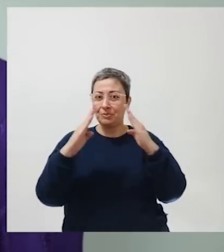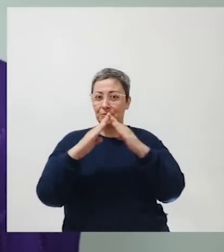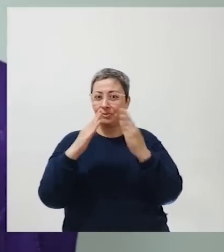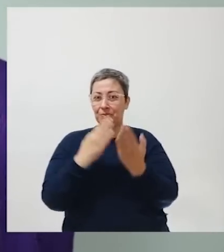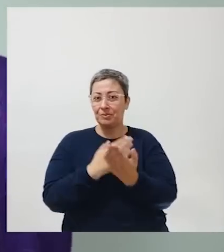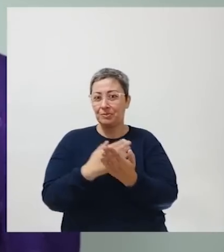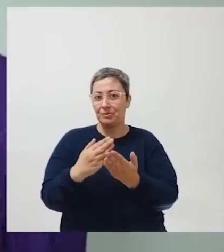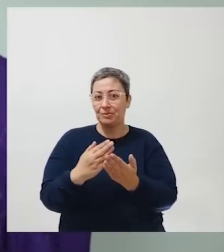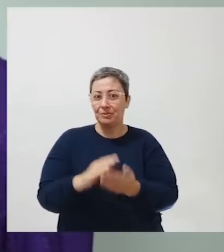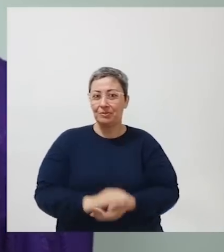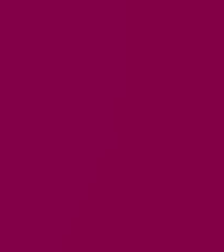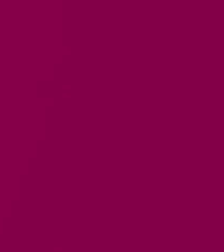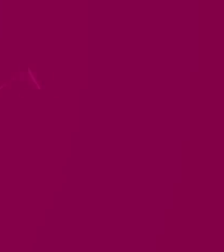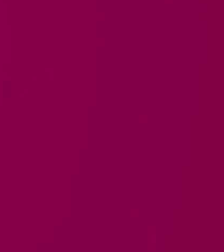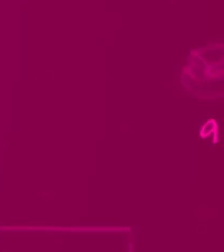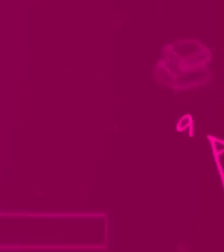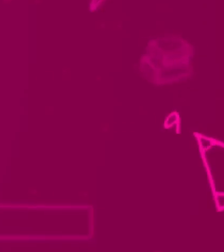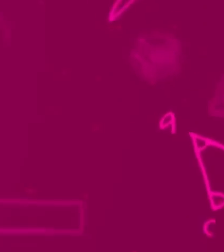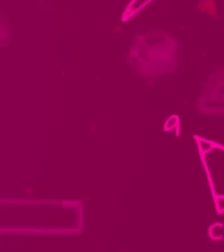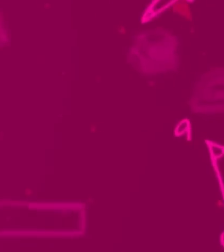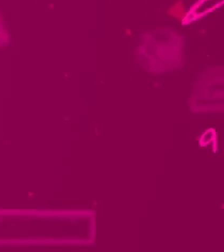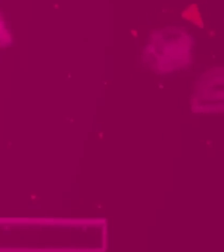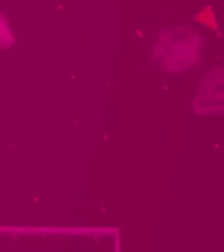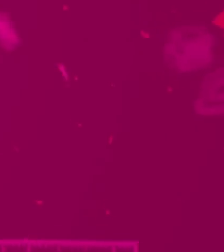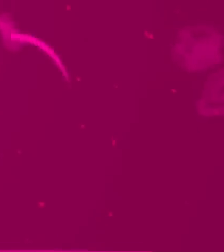O programa vai começar!